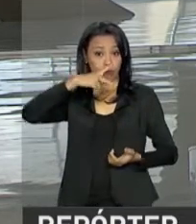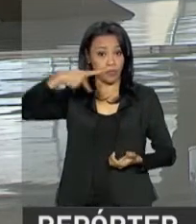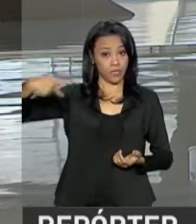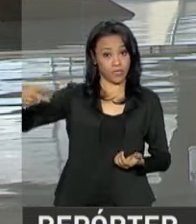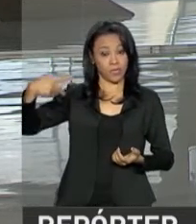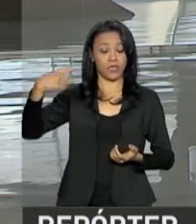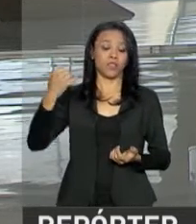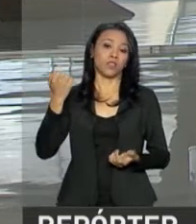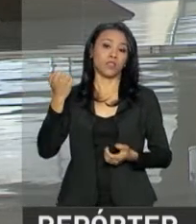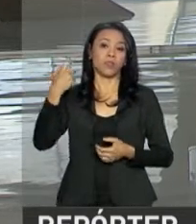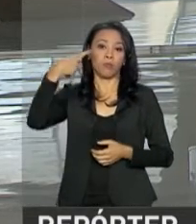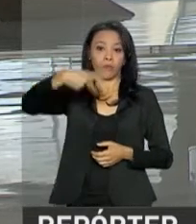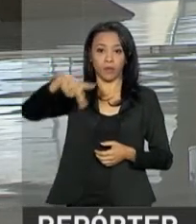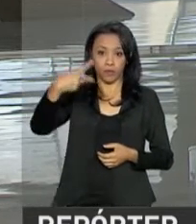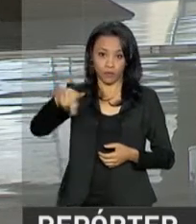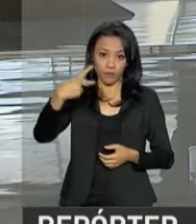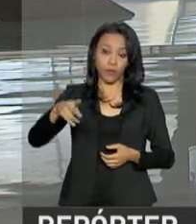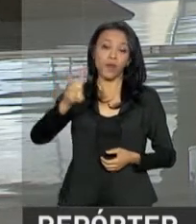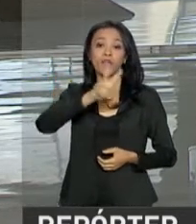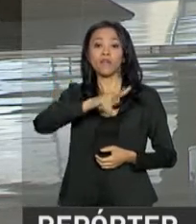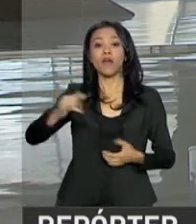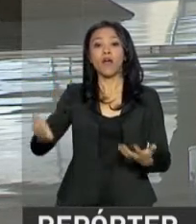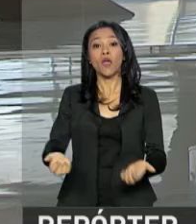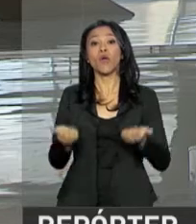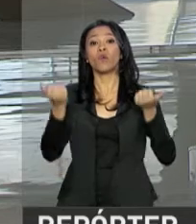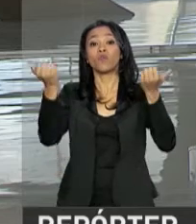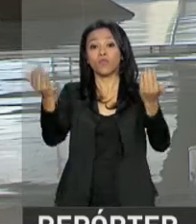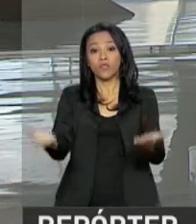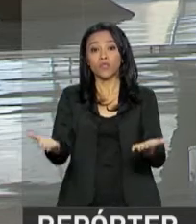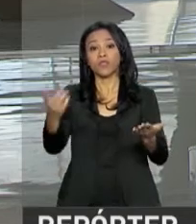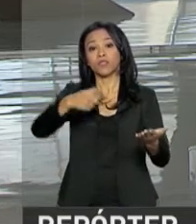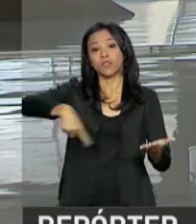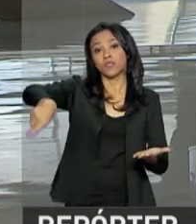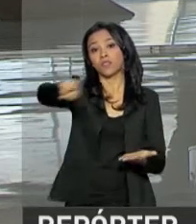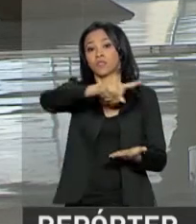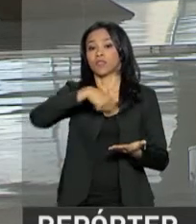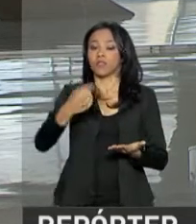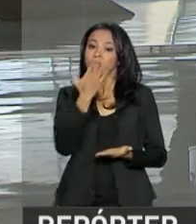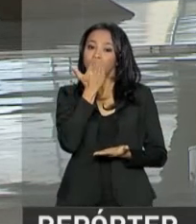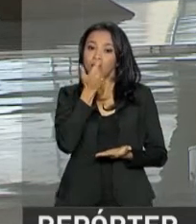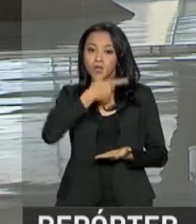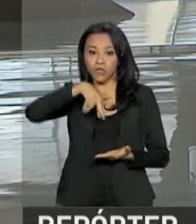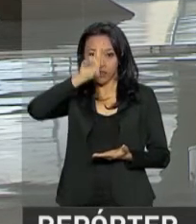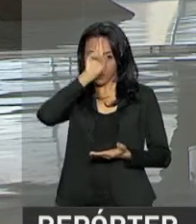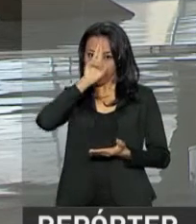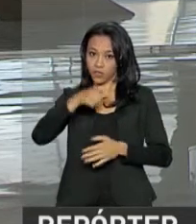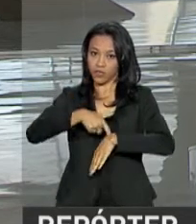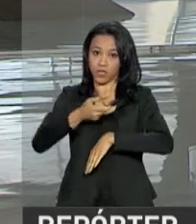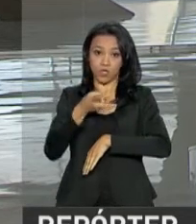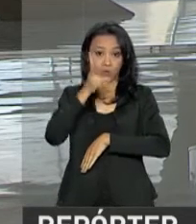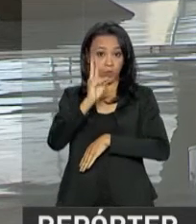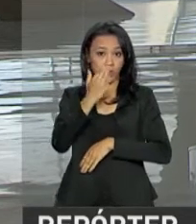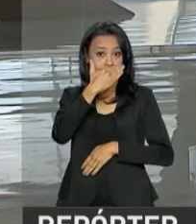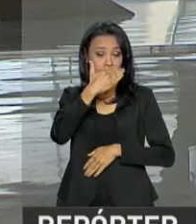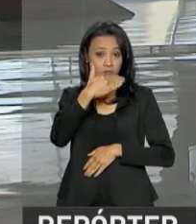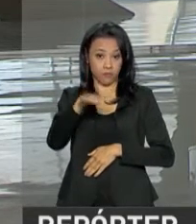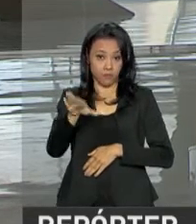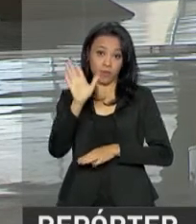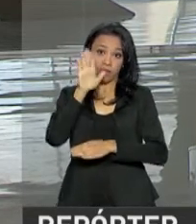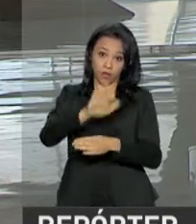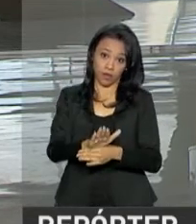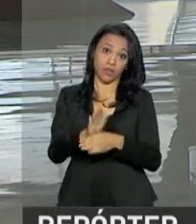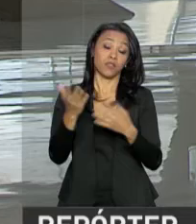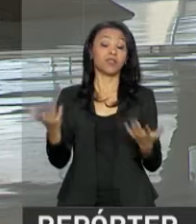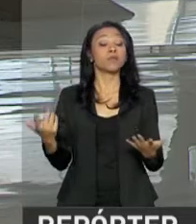maurício karts vai florescer um almoço para os chefes de estado a partir das duas e meia da tarde a